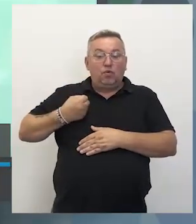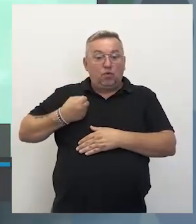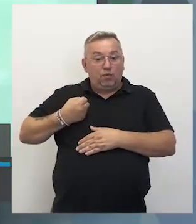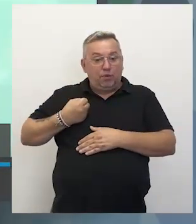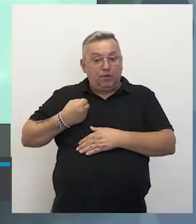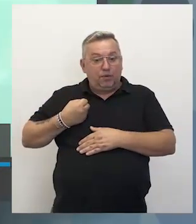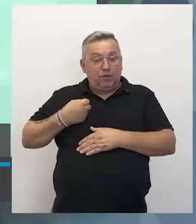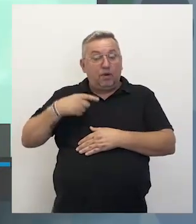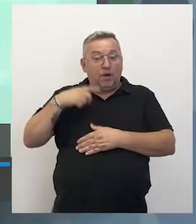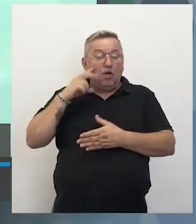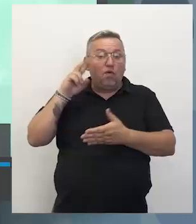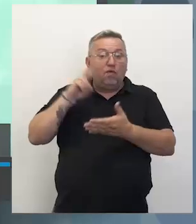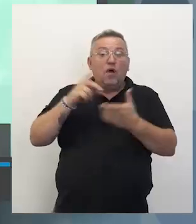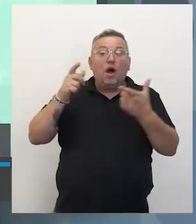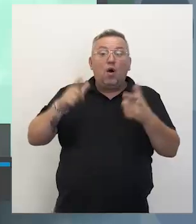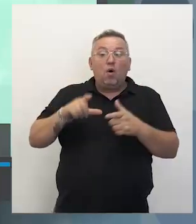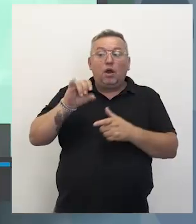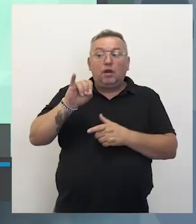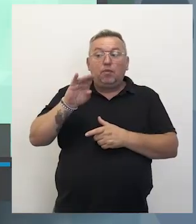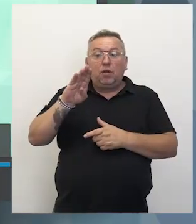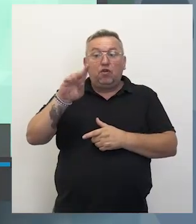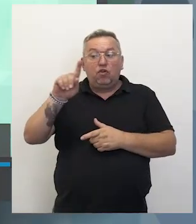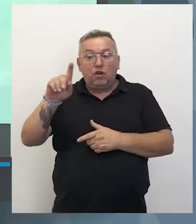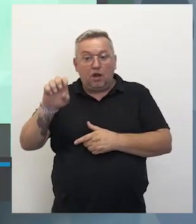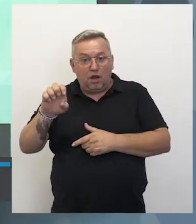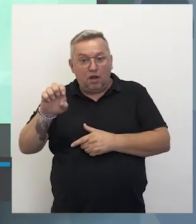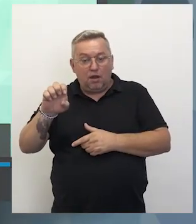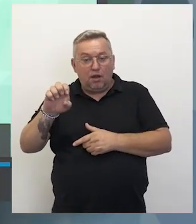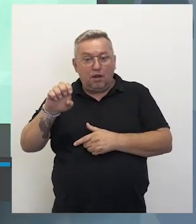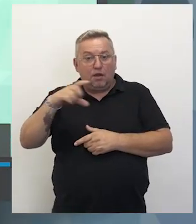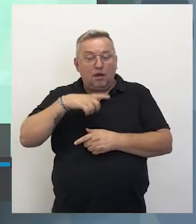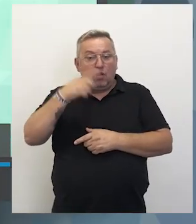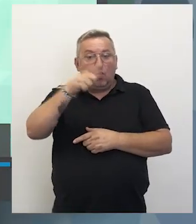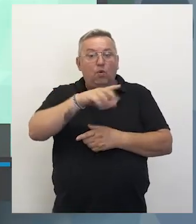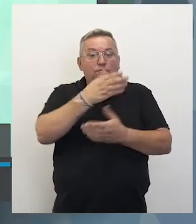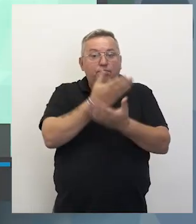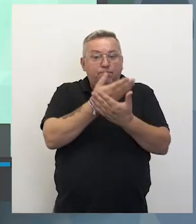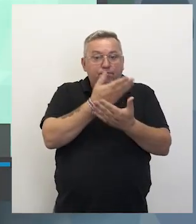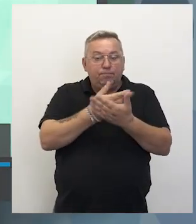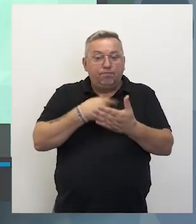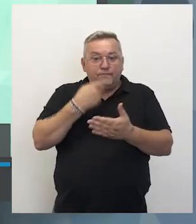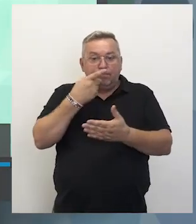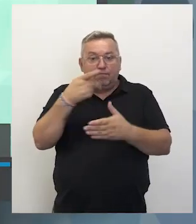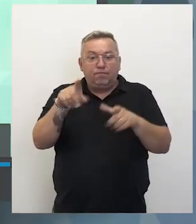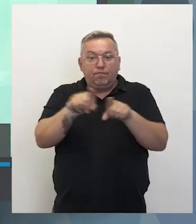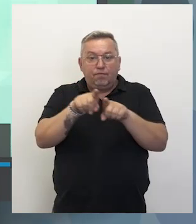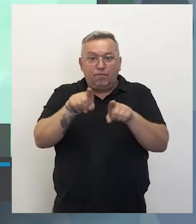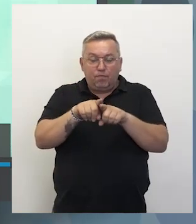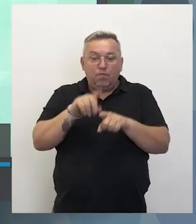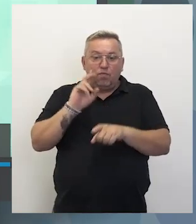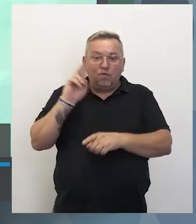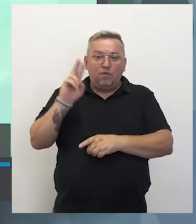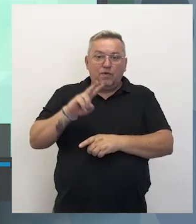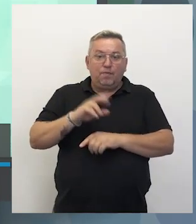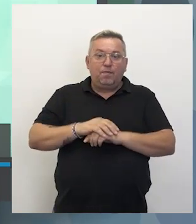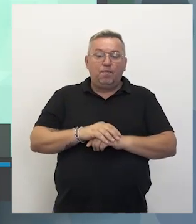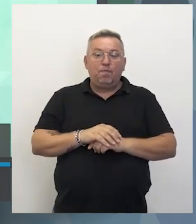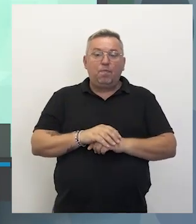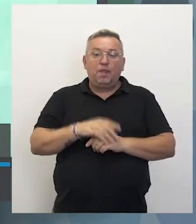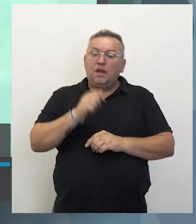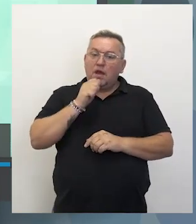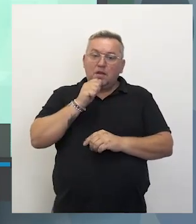eles do IBGE. E aí o que acontece? Às vezes tem outros estudos, né, igual vocês falaram, de 2 anos para cá, etc., e que ainda